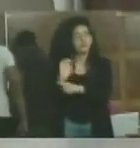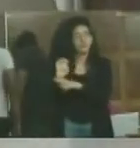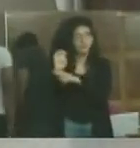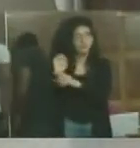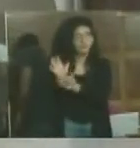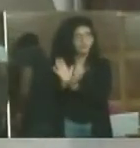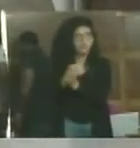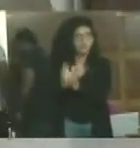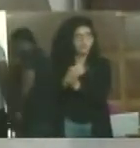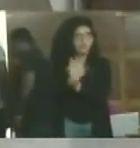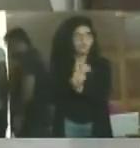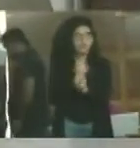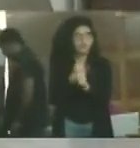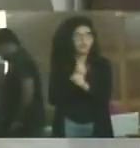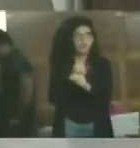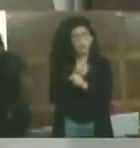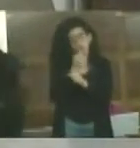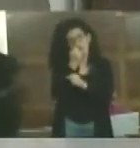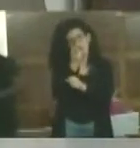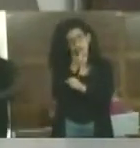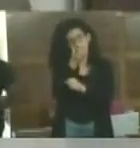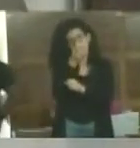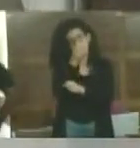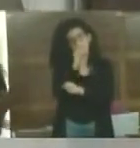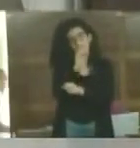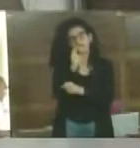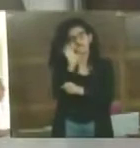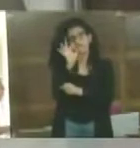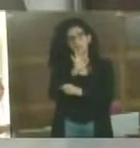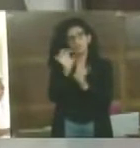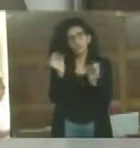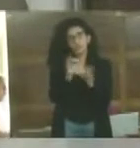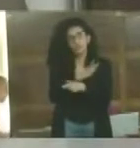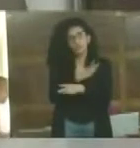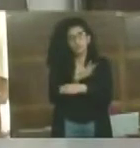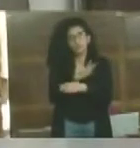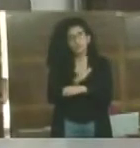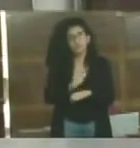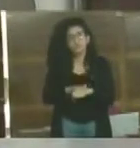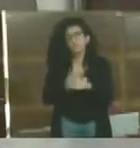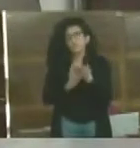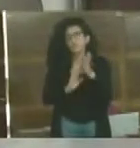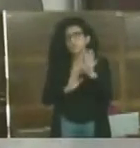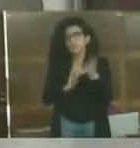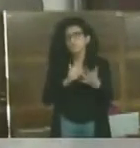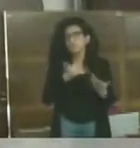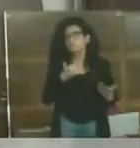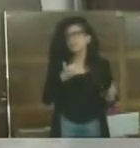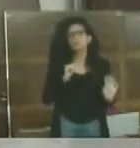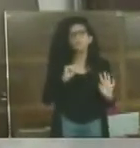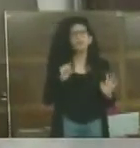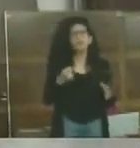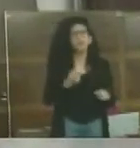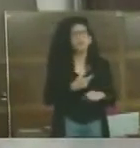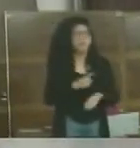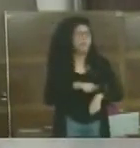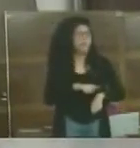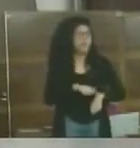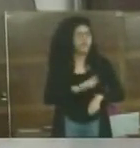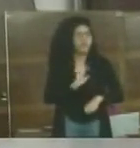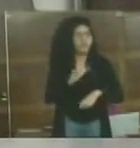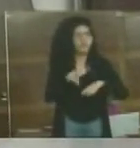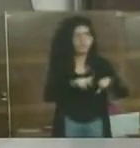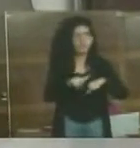obra com quase 60% dela pronta, mais de não sei quantas mil horas de